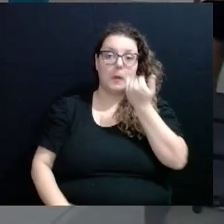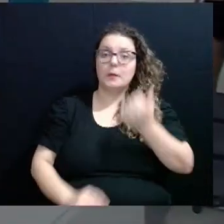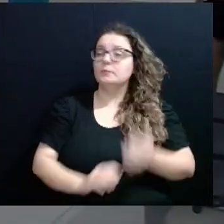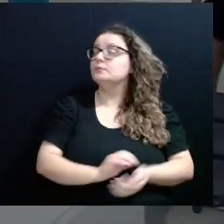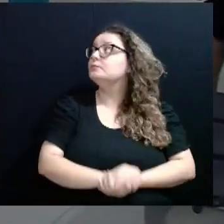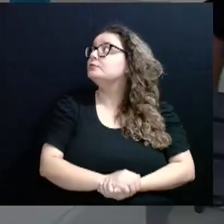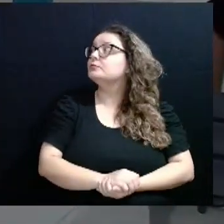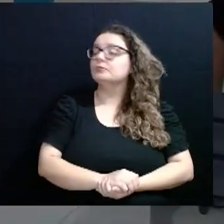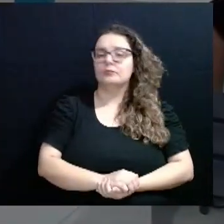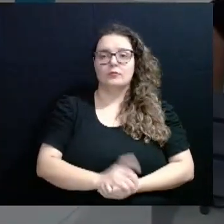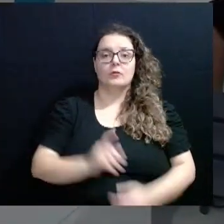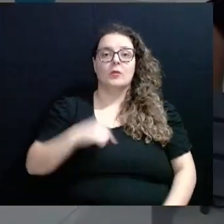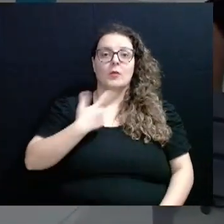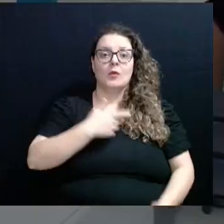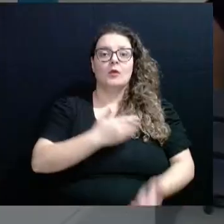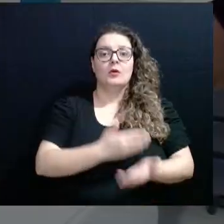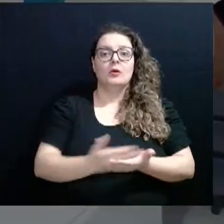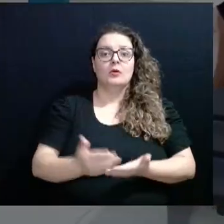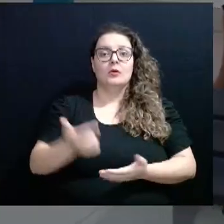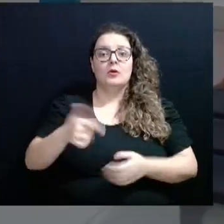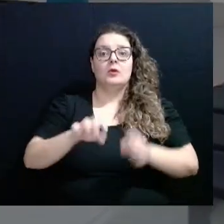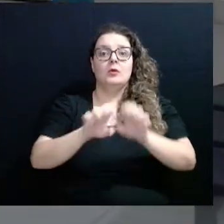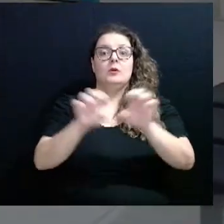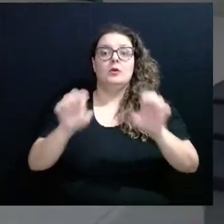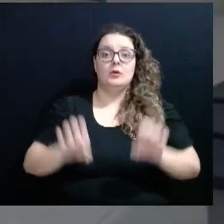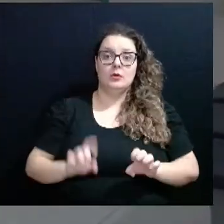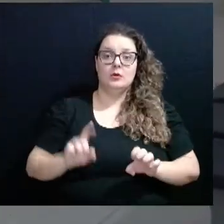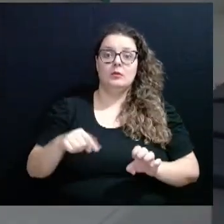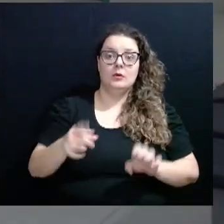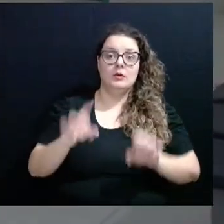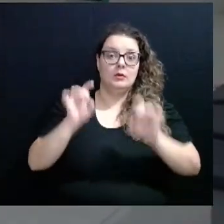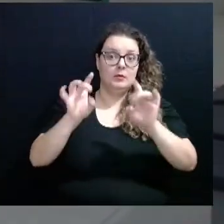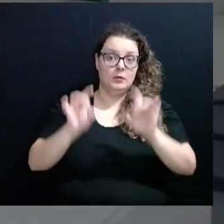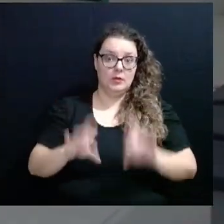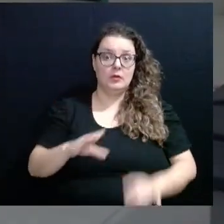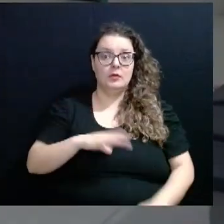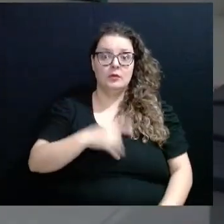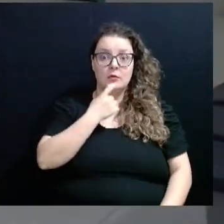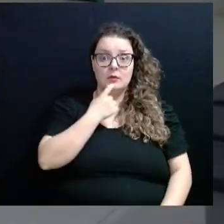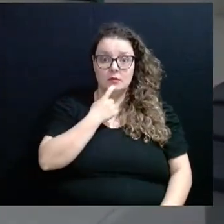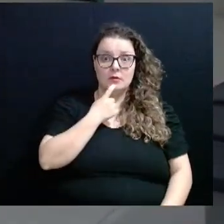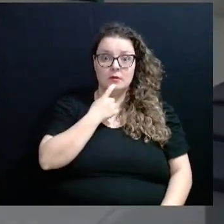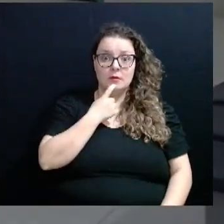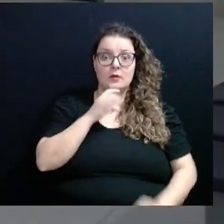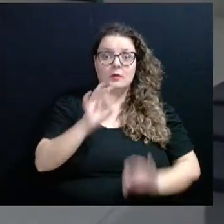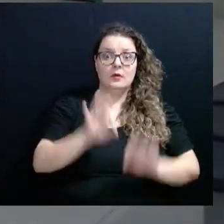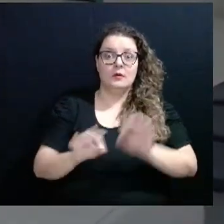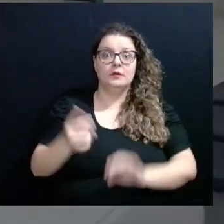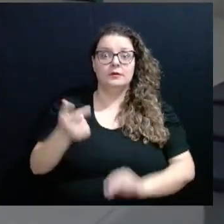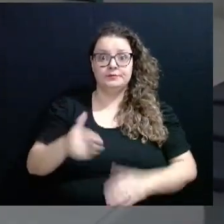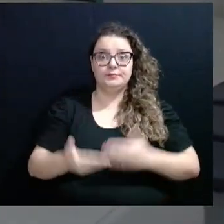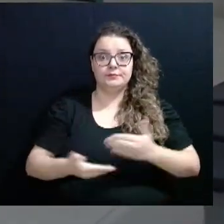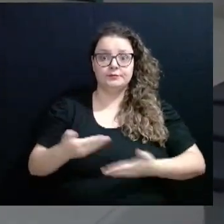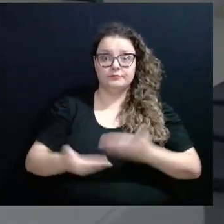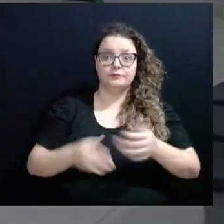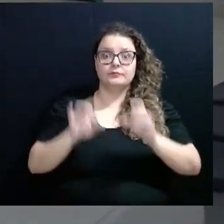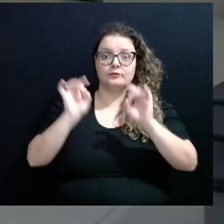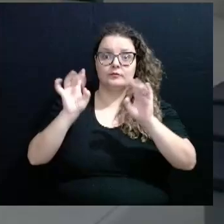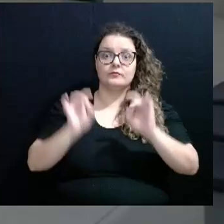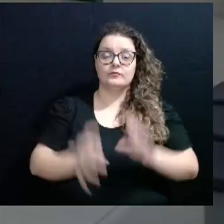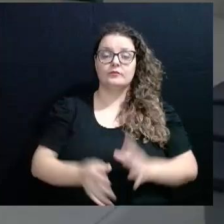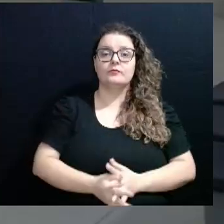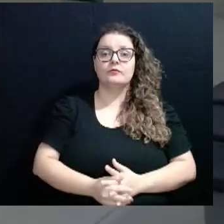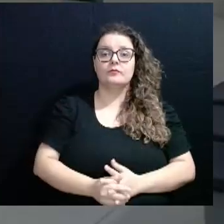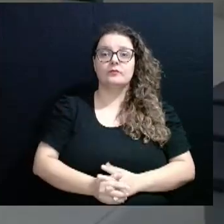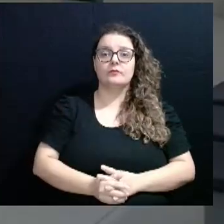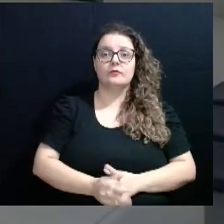da reestruturação da especialidade no município, que ela vai reorganizar os serviços de especialidade. A gente já